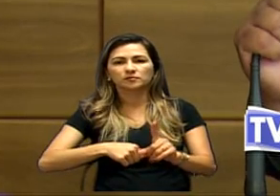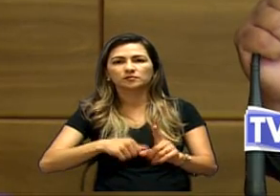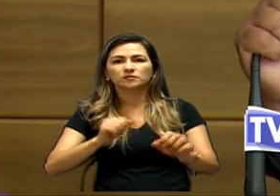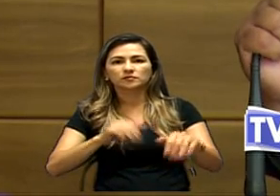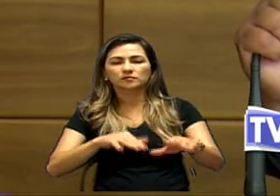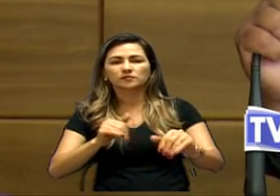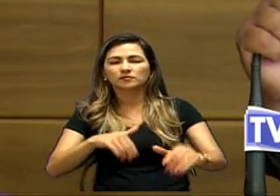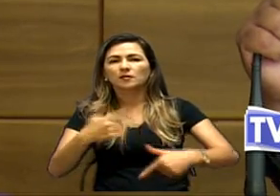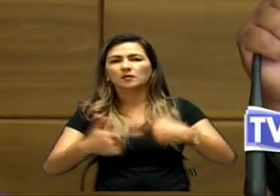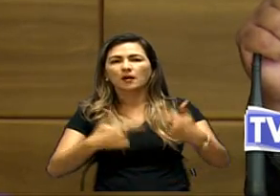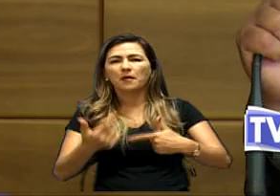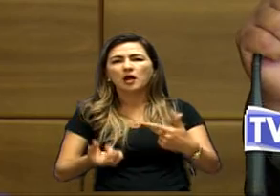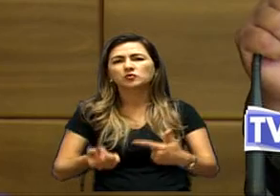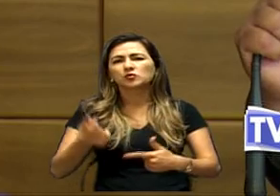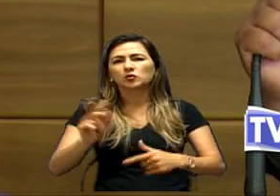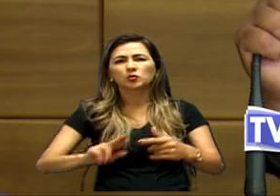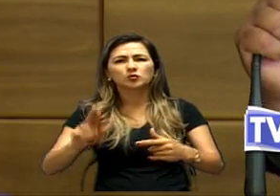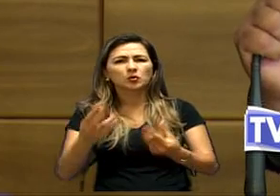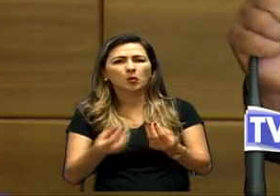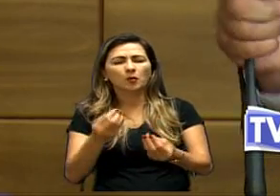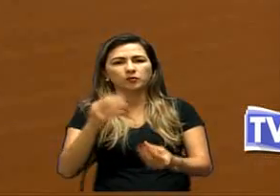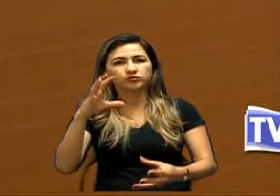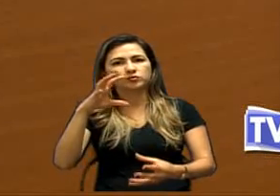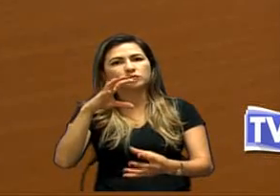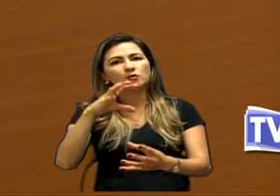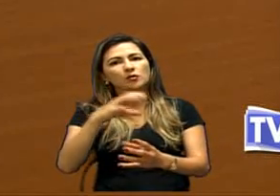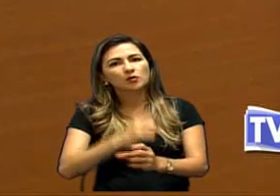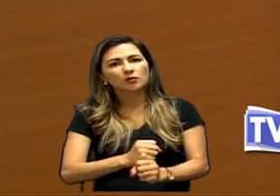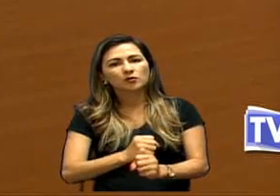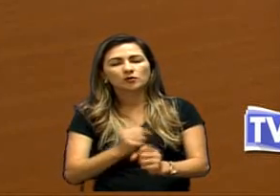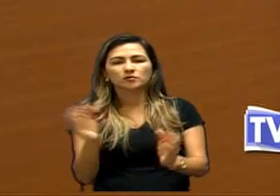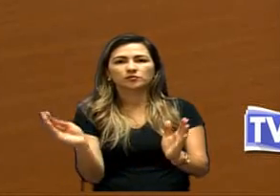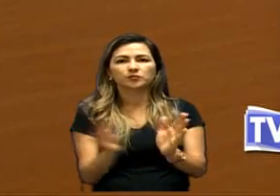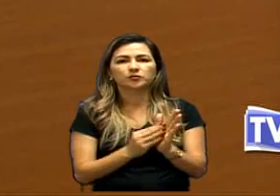2018. Senhor presidente, são esses os expedientes externos.